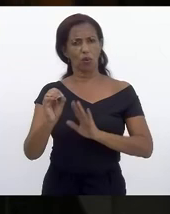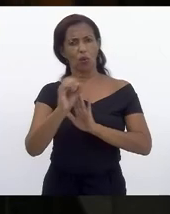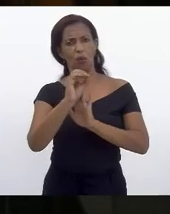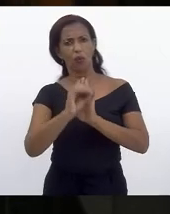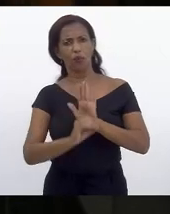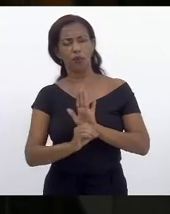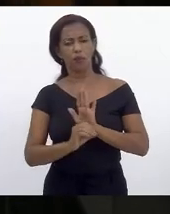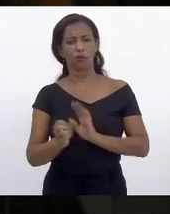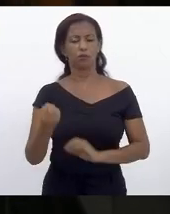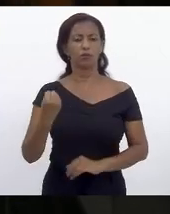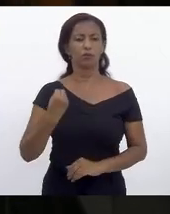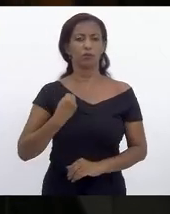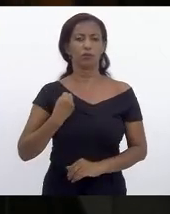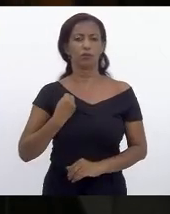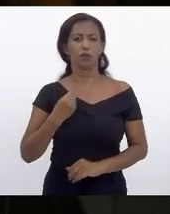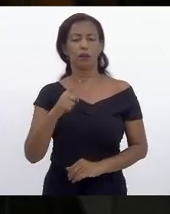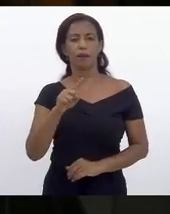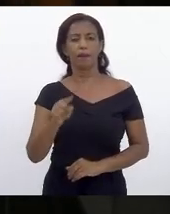número